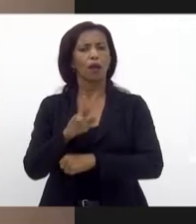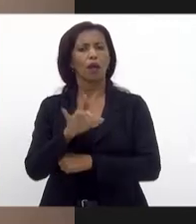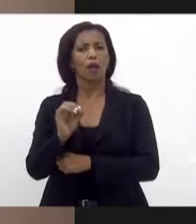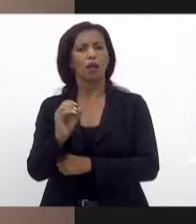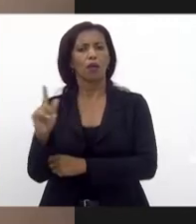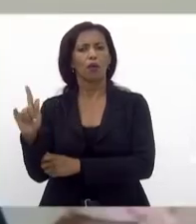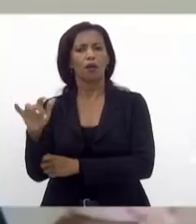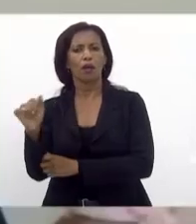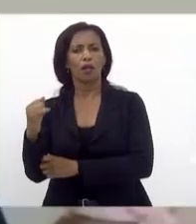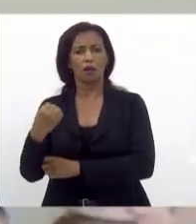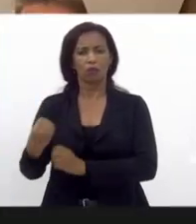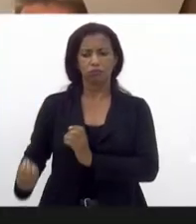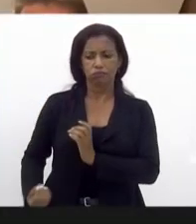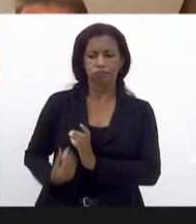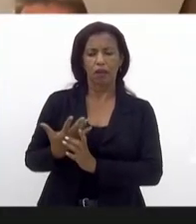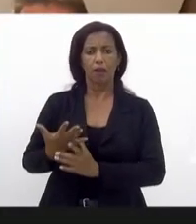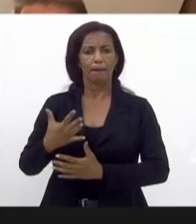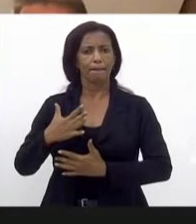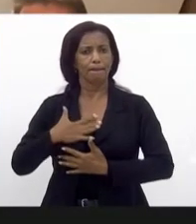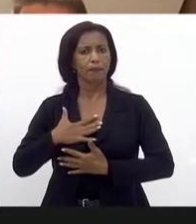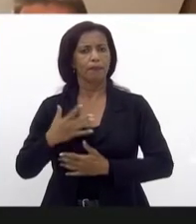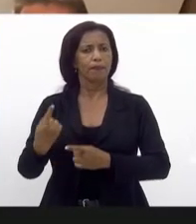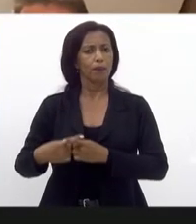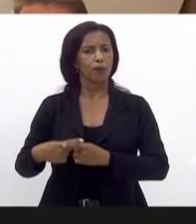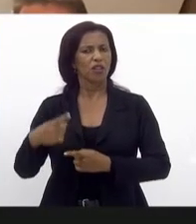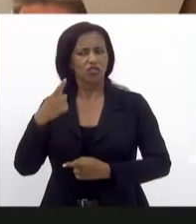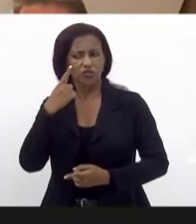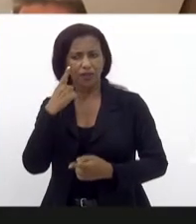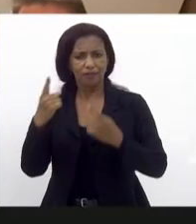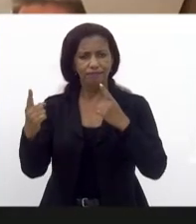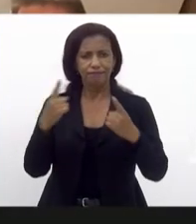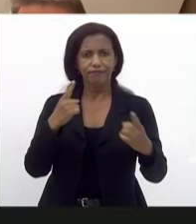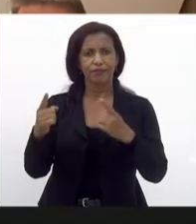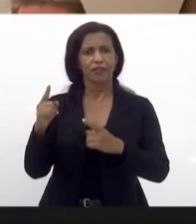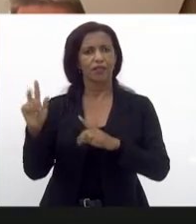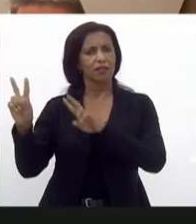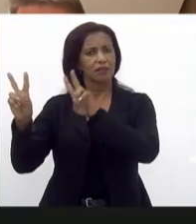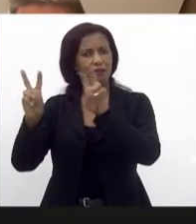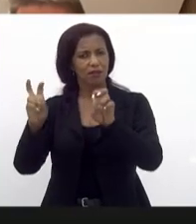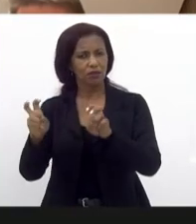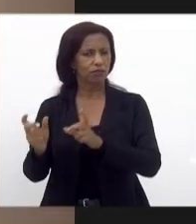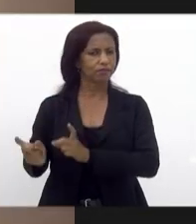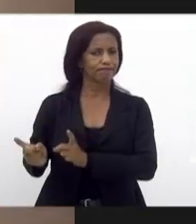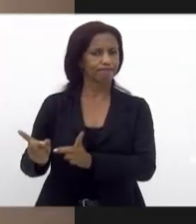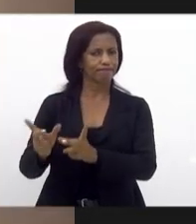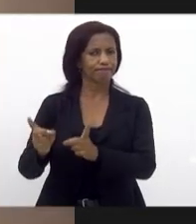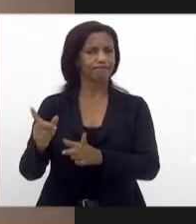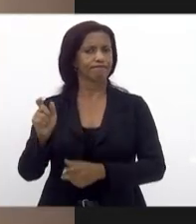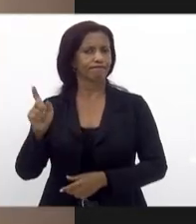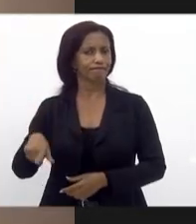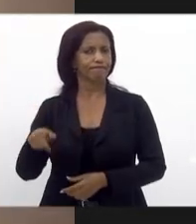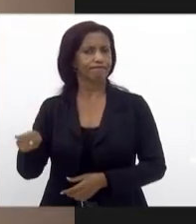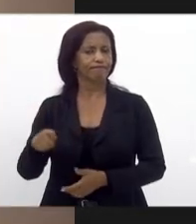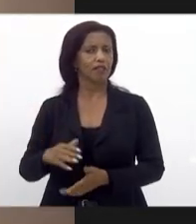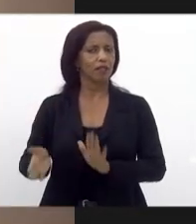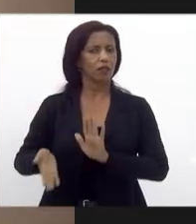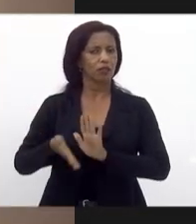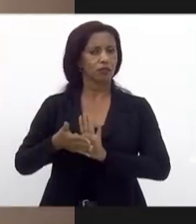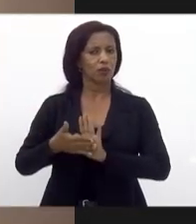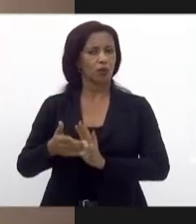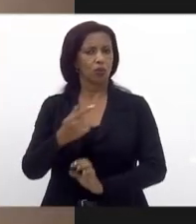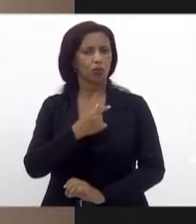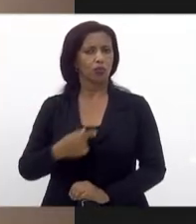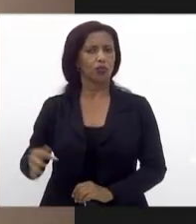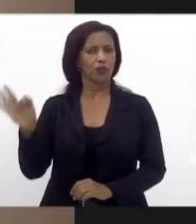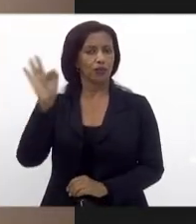uma iniciativa minha, porque já havia ouvido que esse assunto da concessão era uma das propostas do